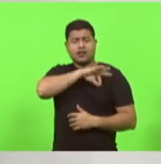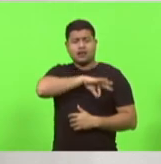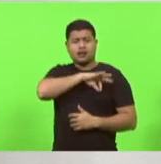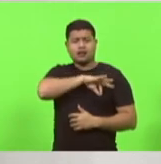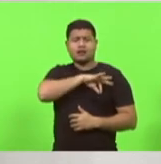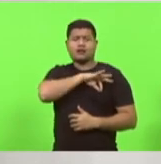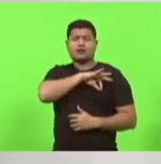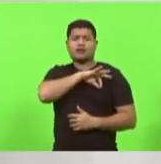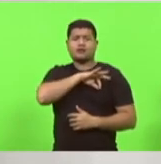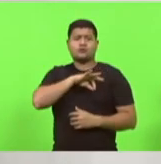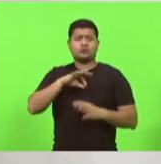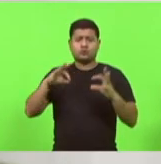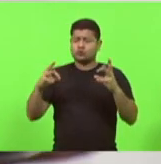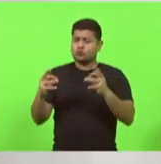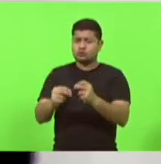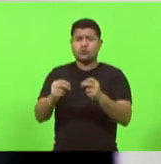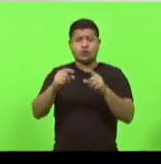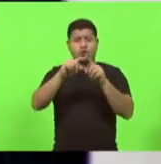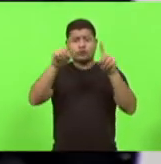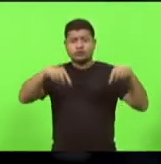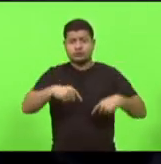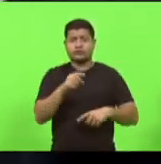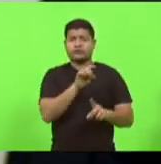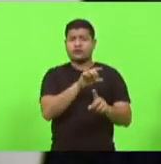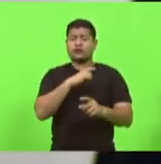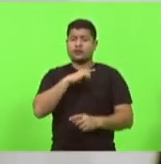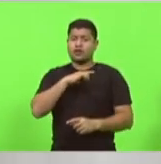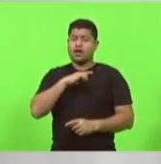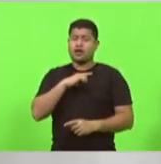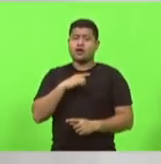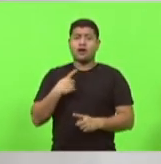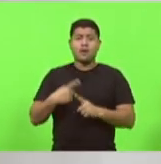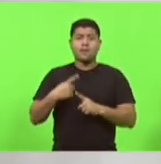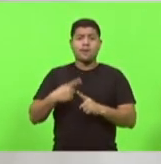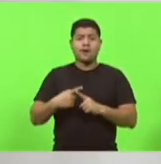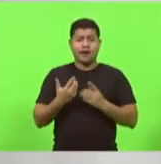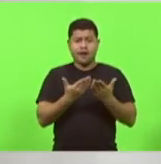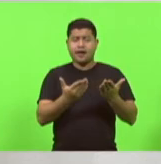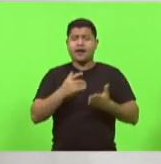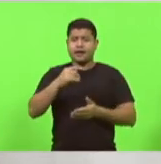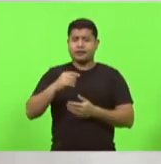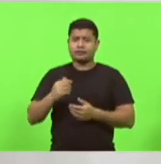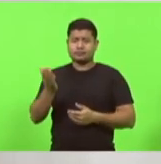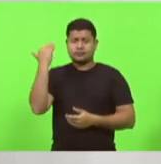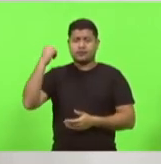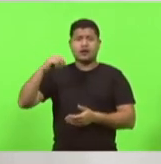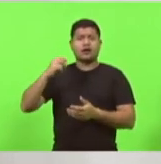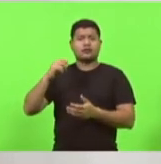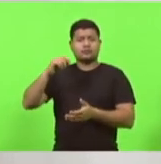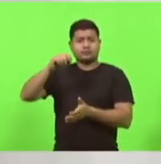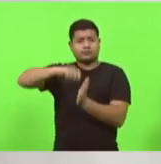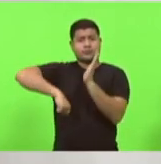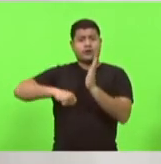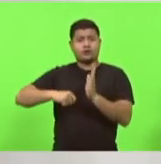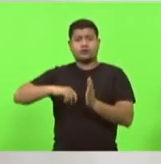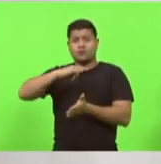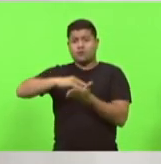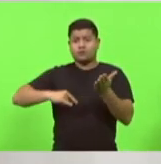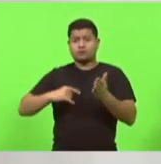servidor tem, porque ele fez um contrato com o Estado, que quando ele se aposentar, ele vai